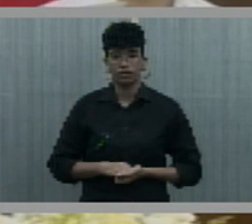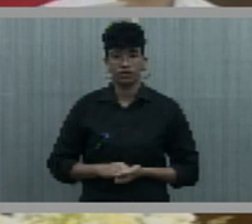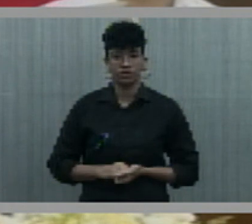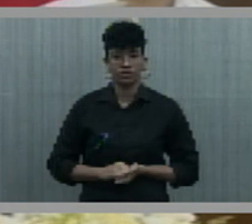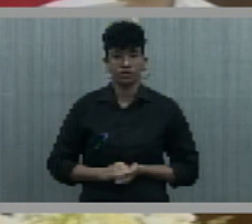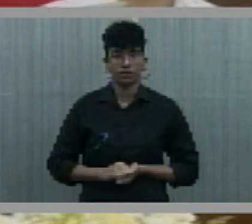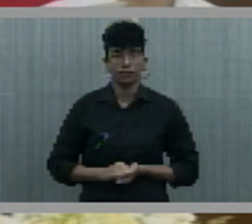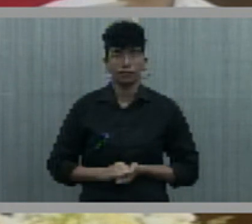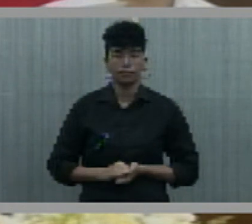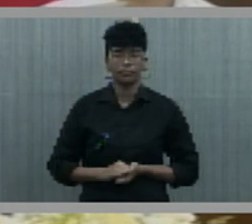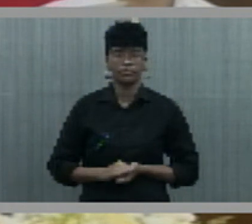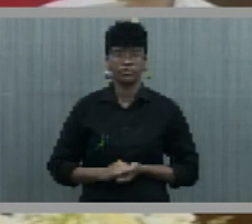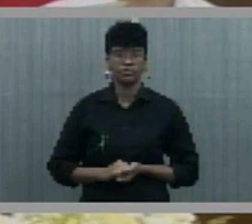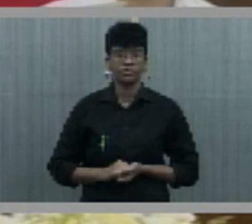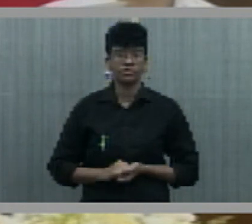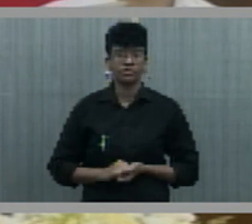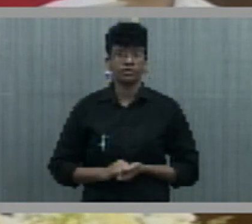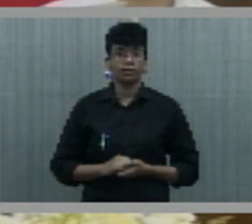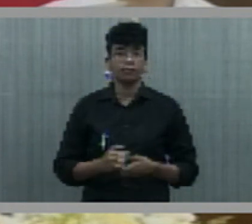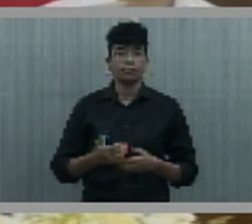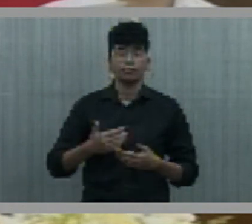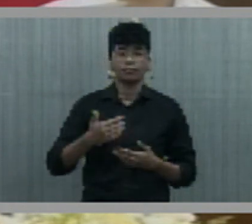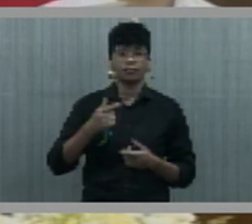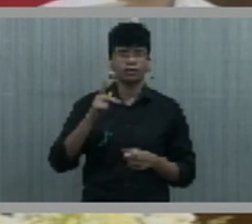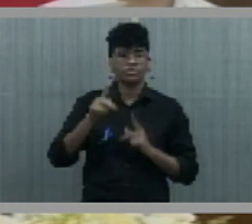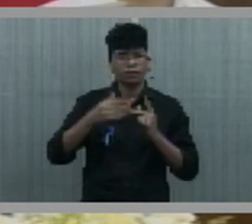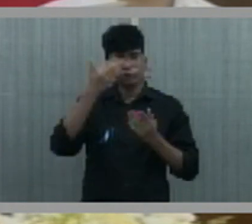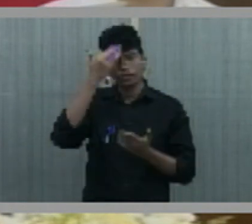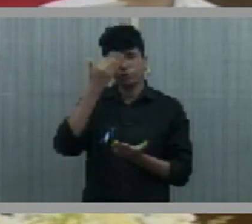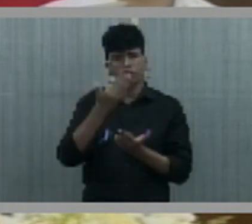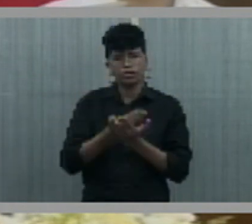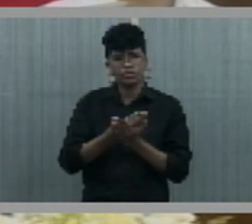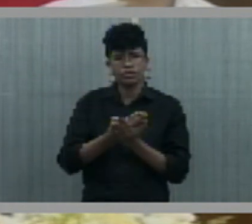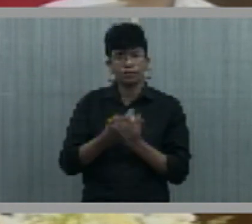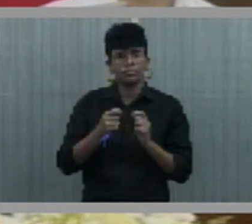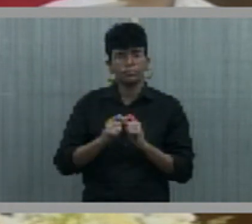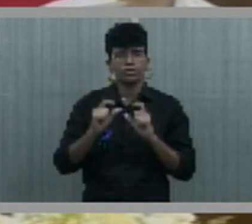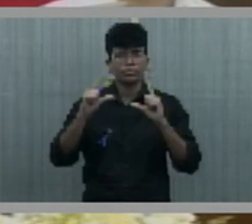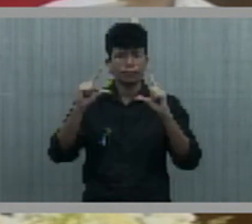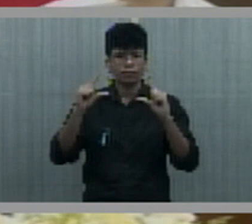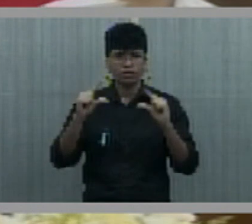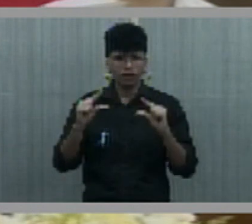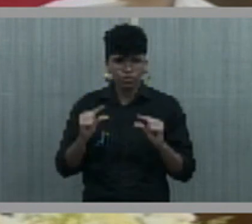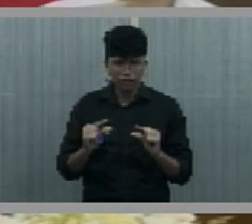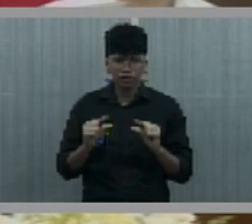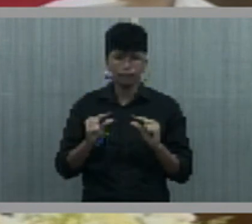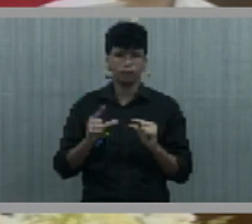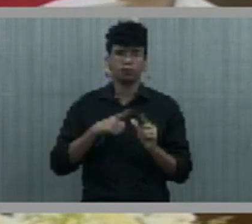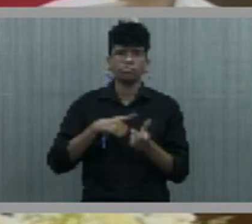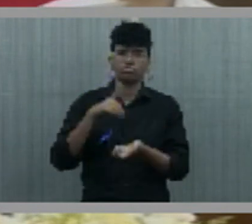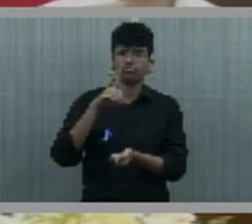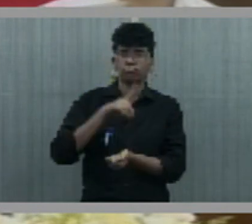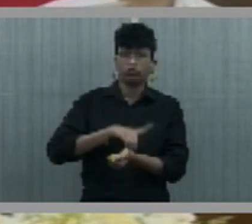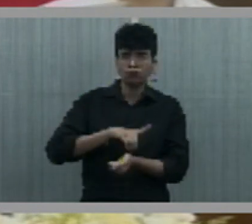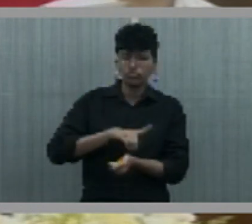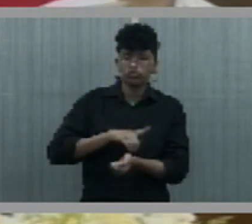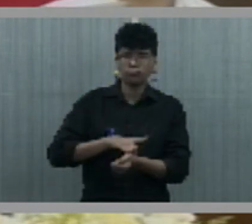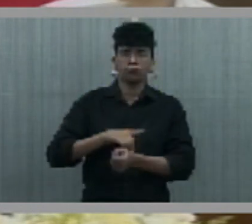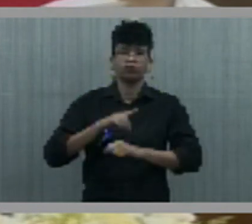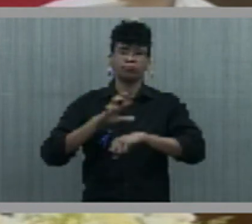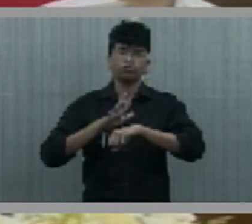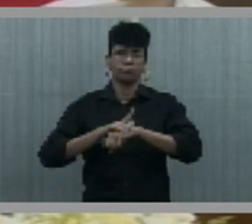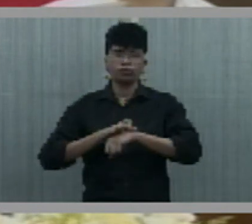E biológica. A crença pode diminuir os riscos de diabetes,